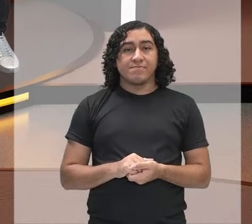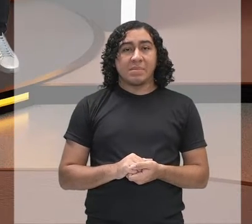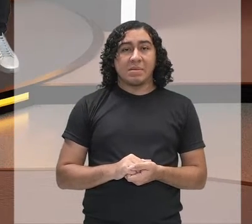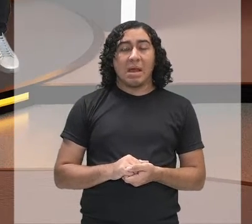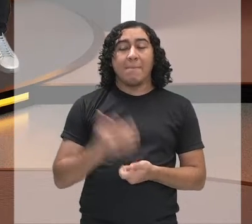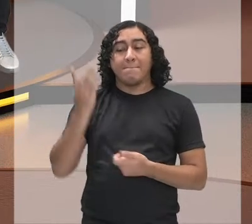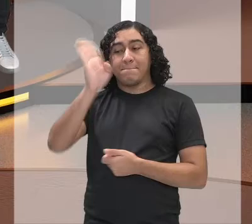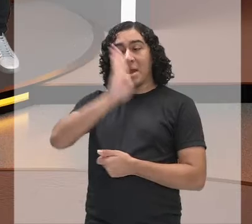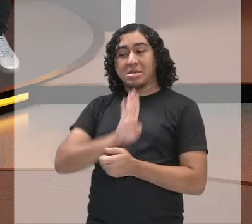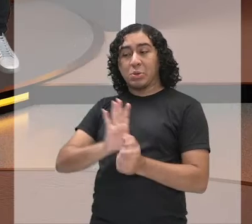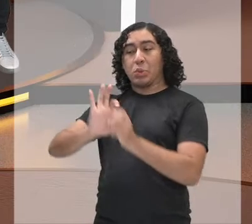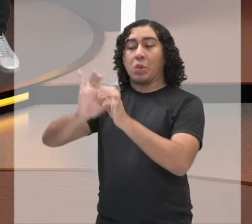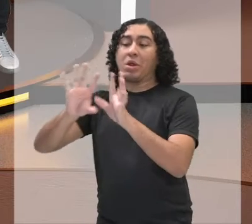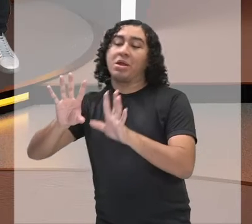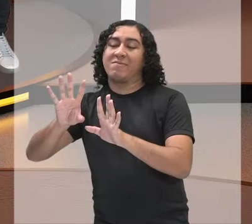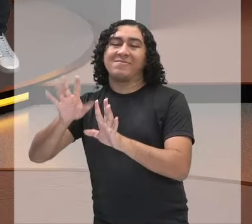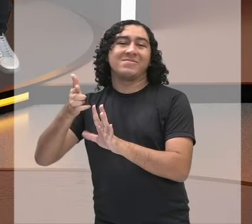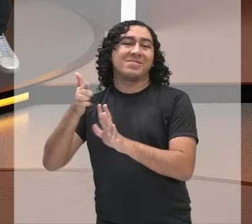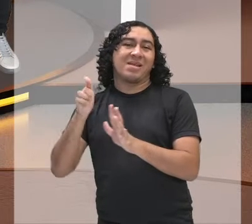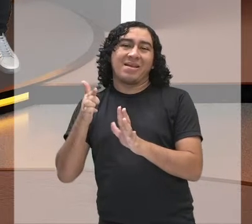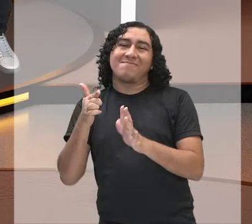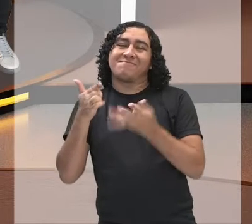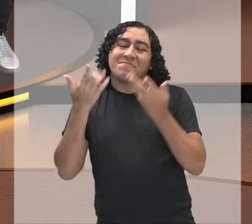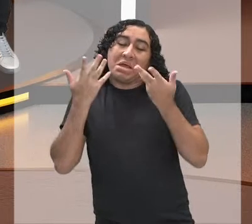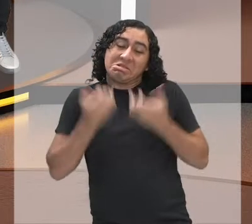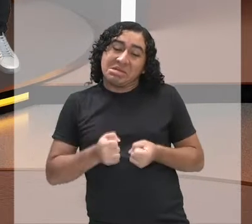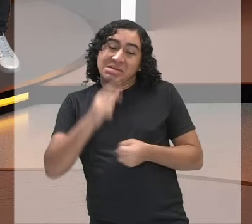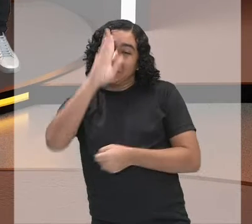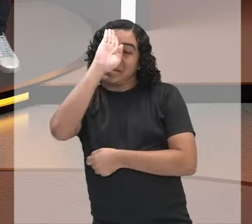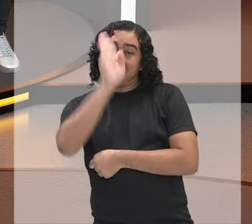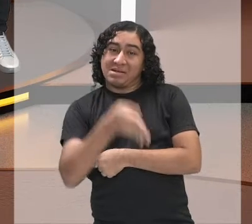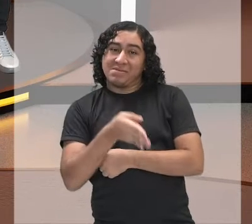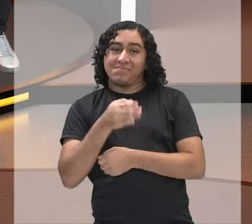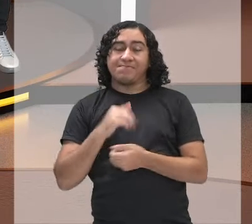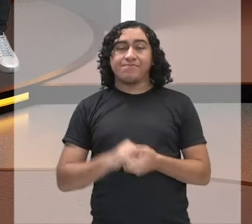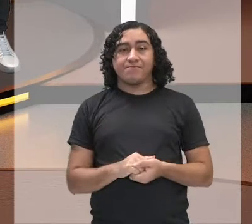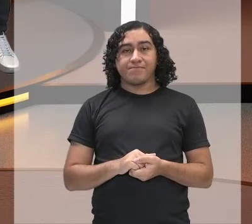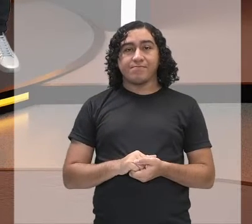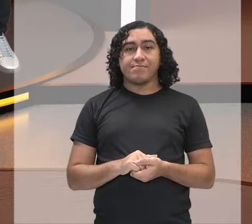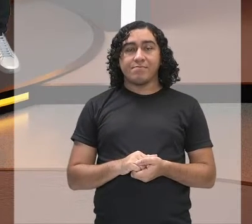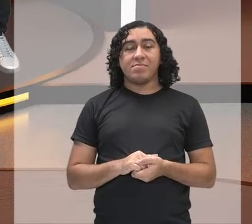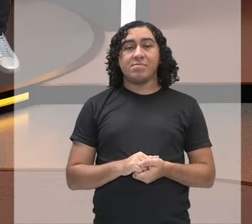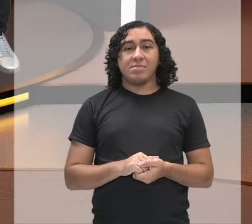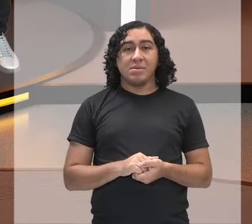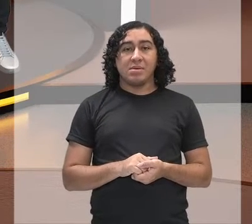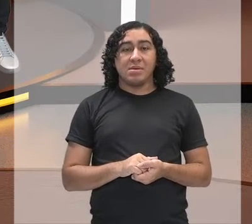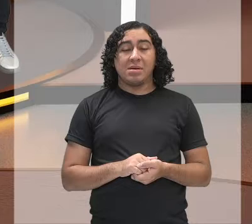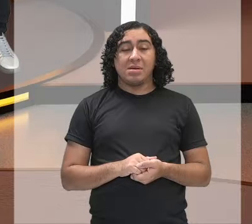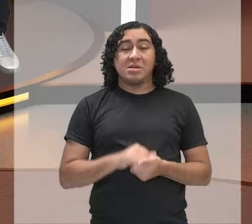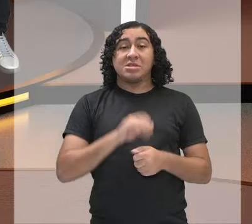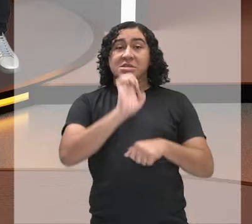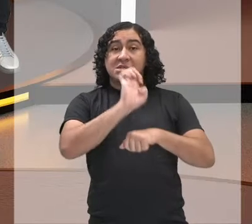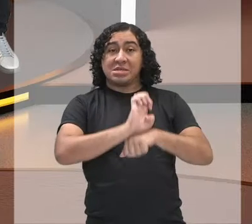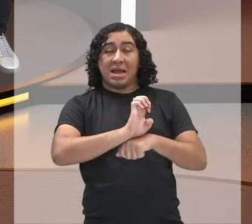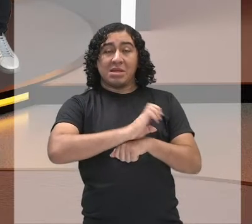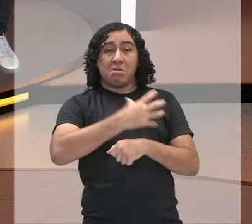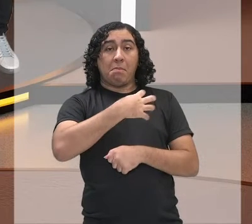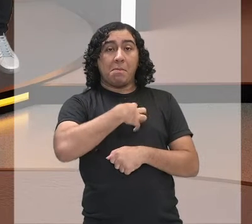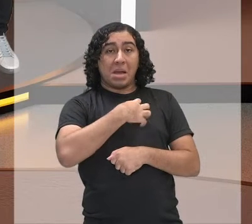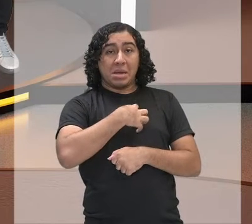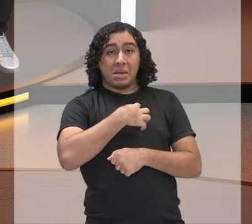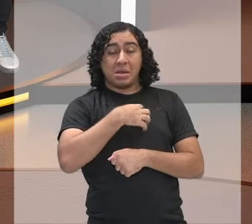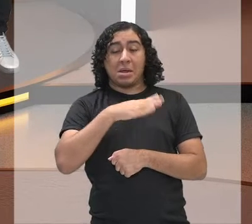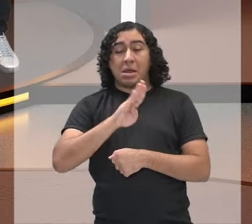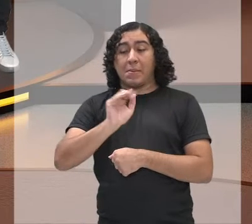forma tranquila, de forma pacífica. A Bahia foi a província de maior resistência com o